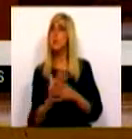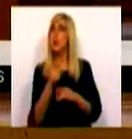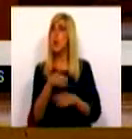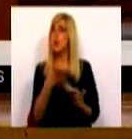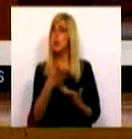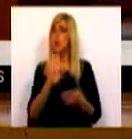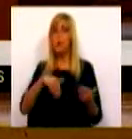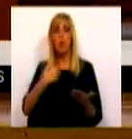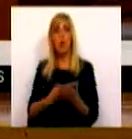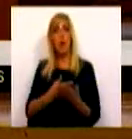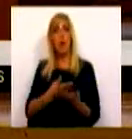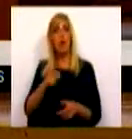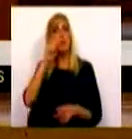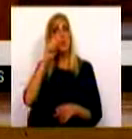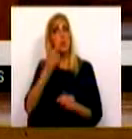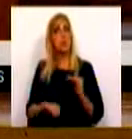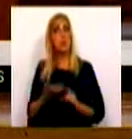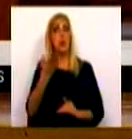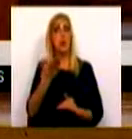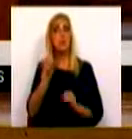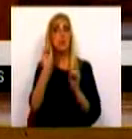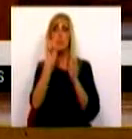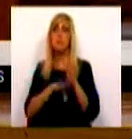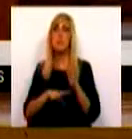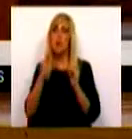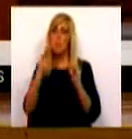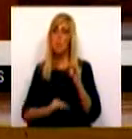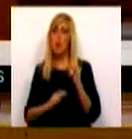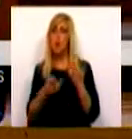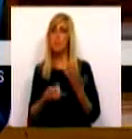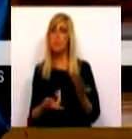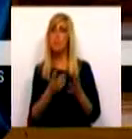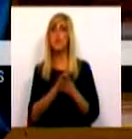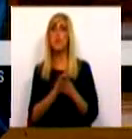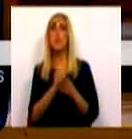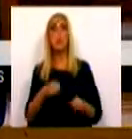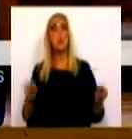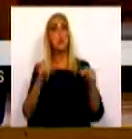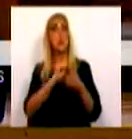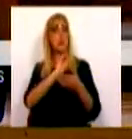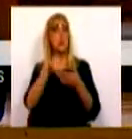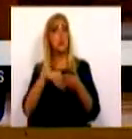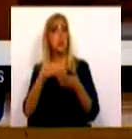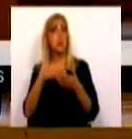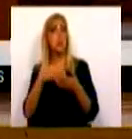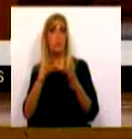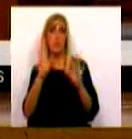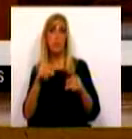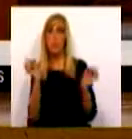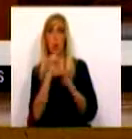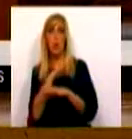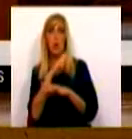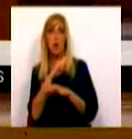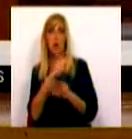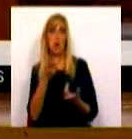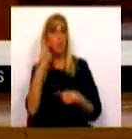mais segurança e menos precariedade. Os novos contratos sem termo representam